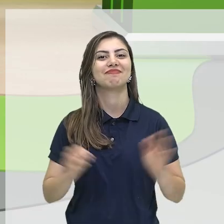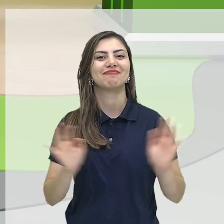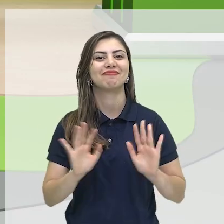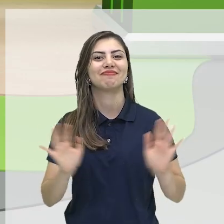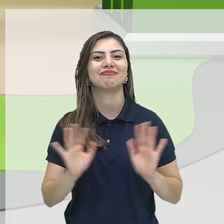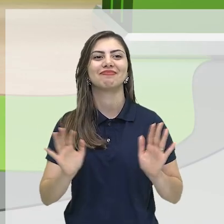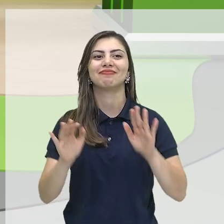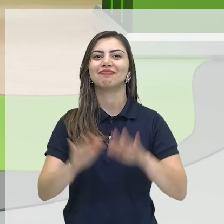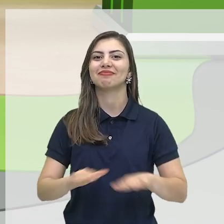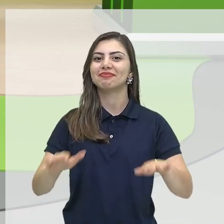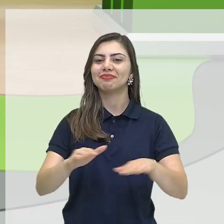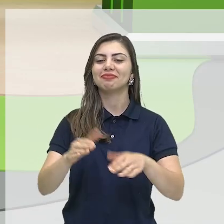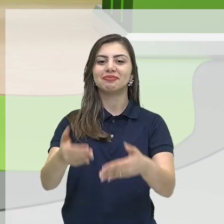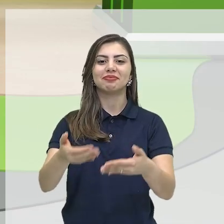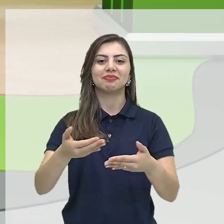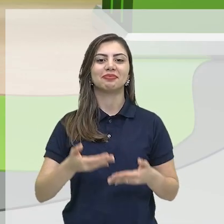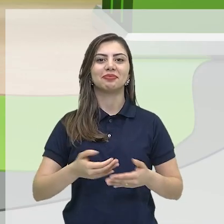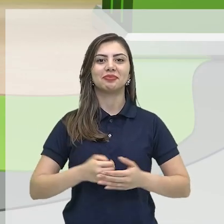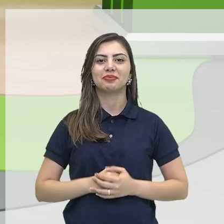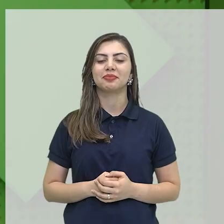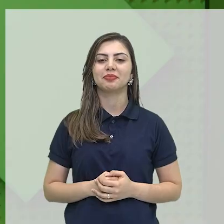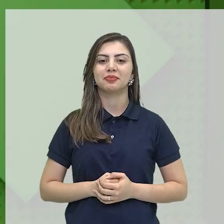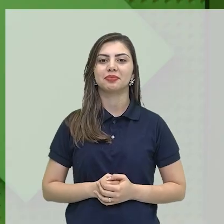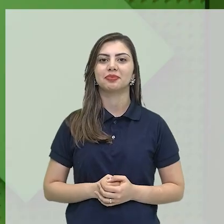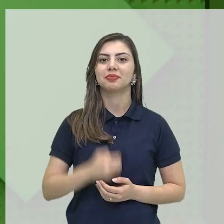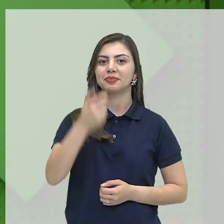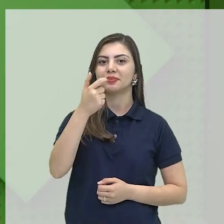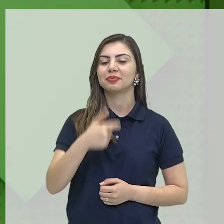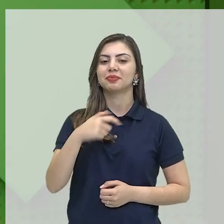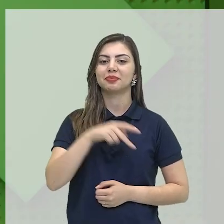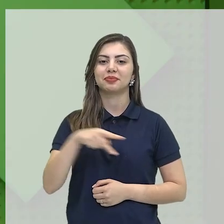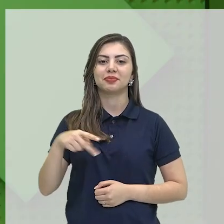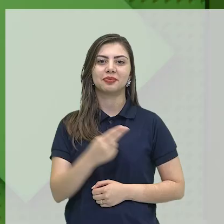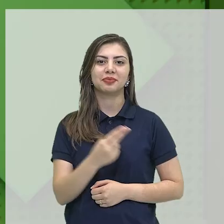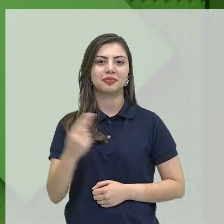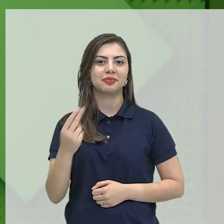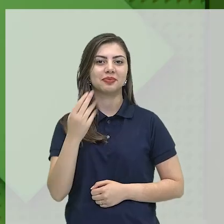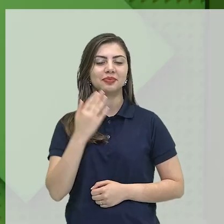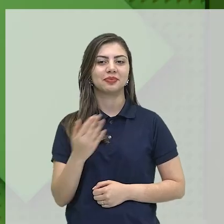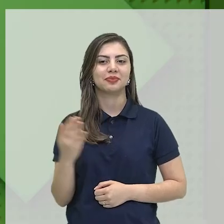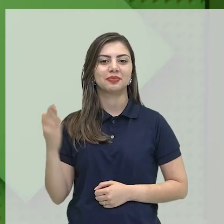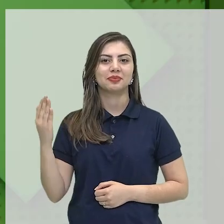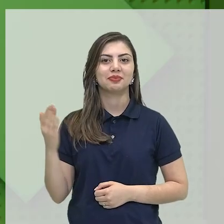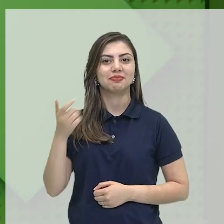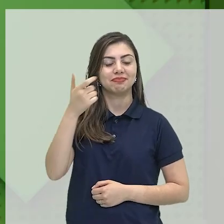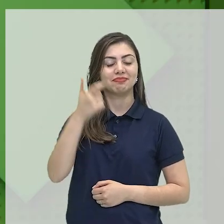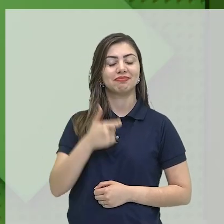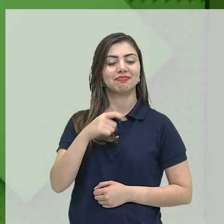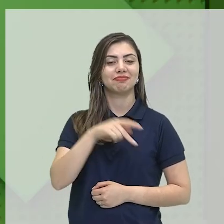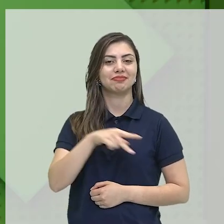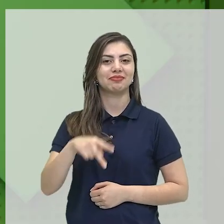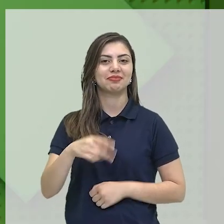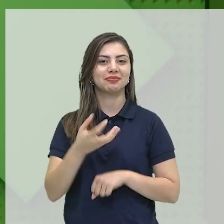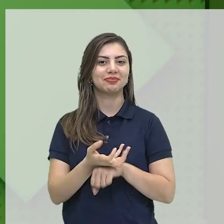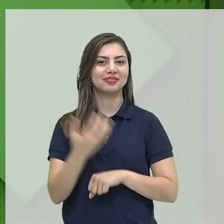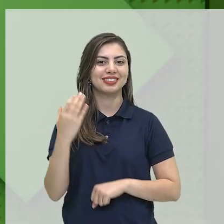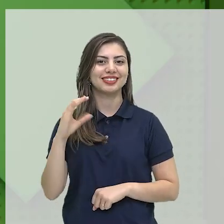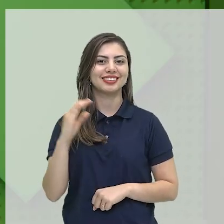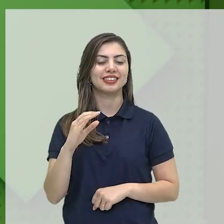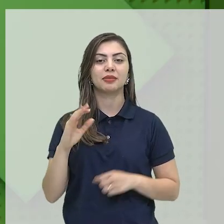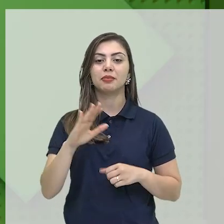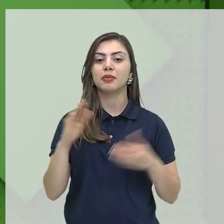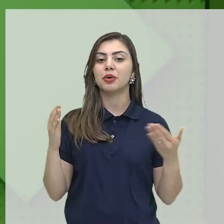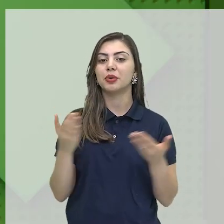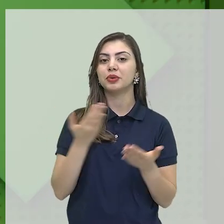Olá, como vão todos? Sejam muito bem-vindos. Eu sou a professora Cristiane Oliveira, a sua professora de